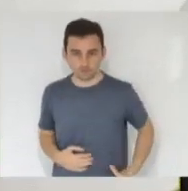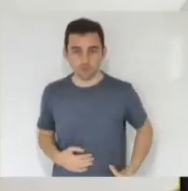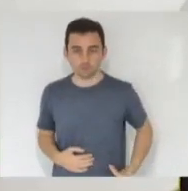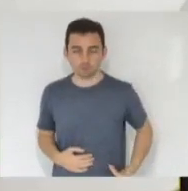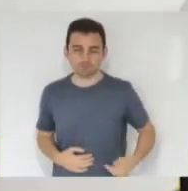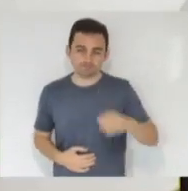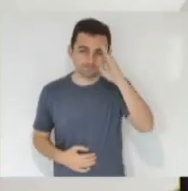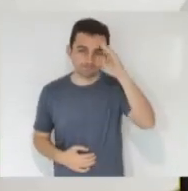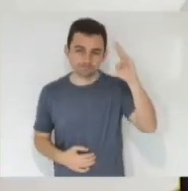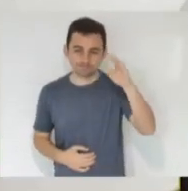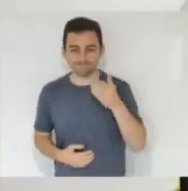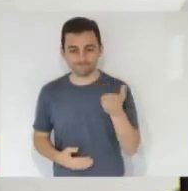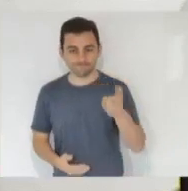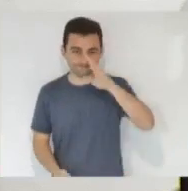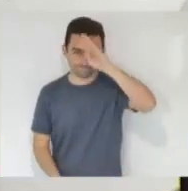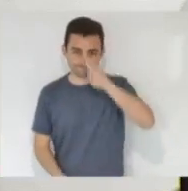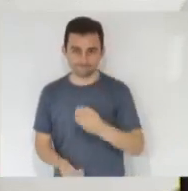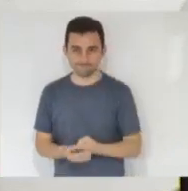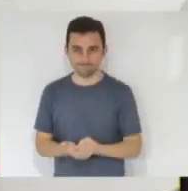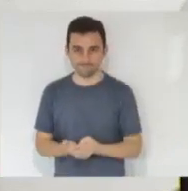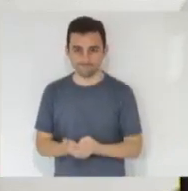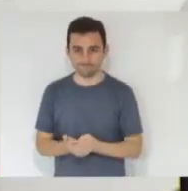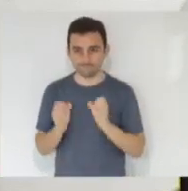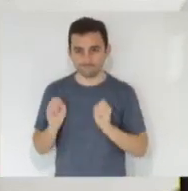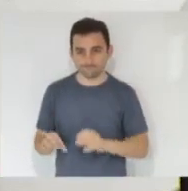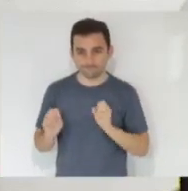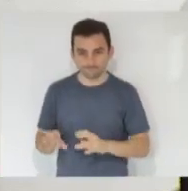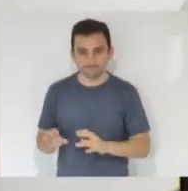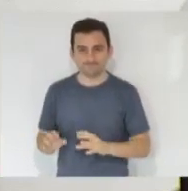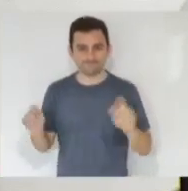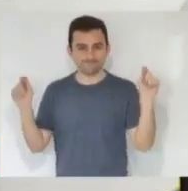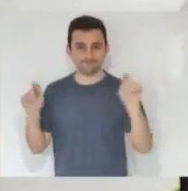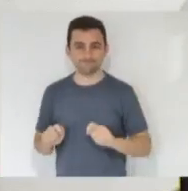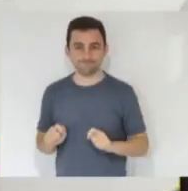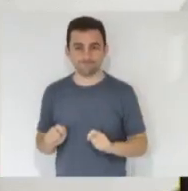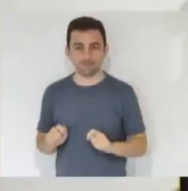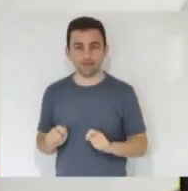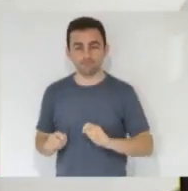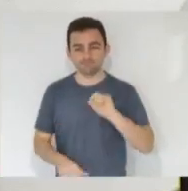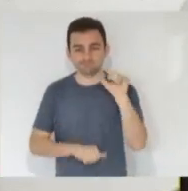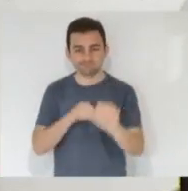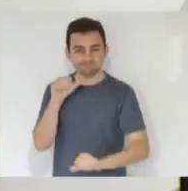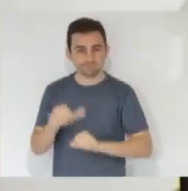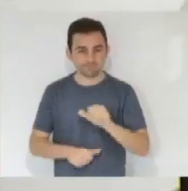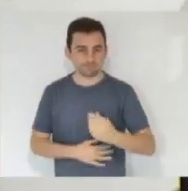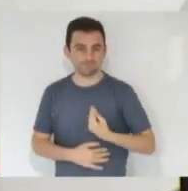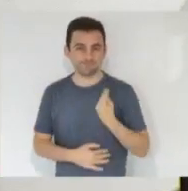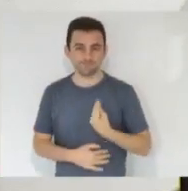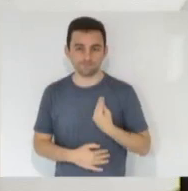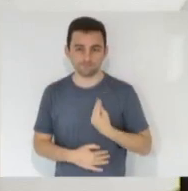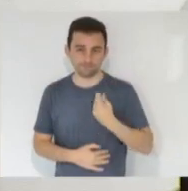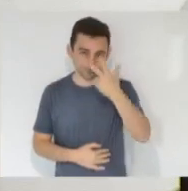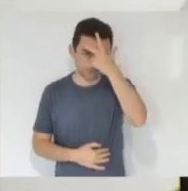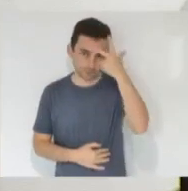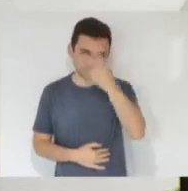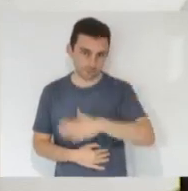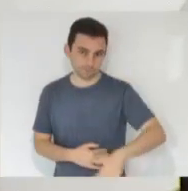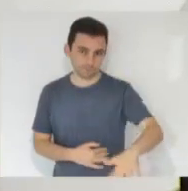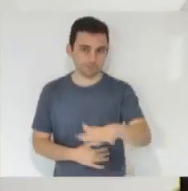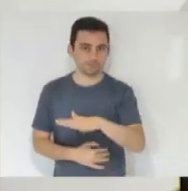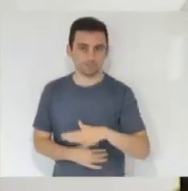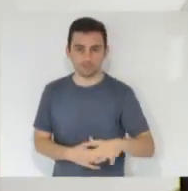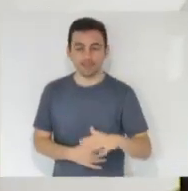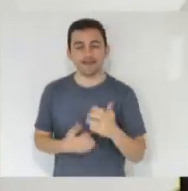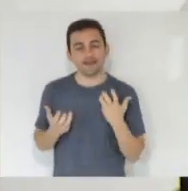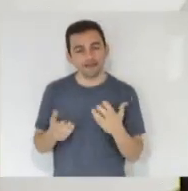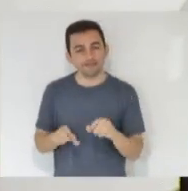Moisés por acreditar que a educação realmente transforma a vida das pessoas. E quero aqui